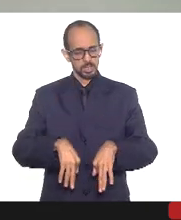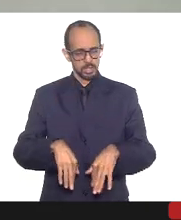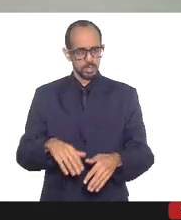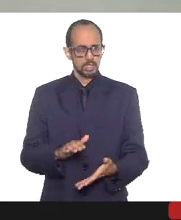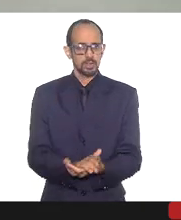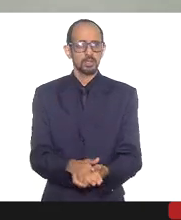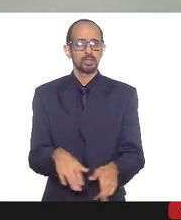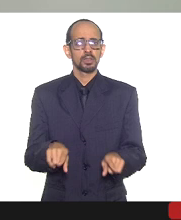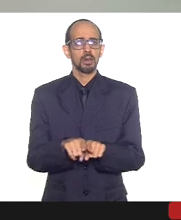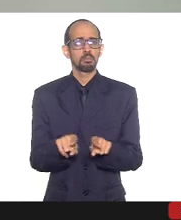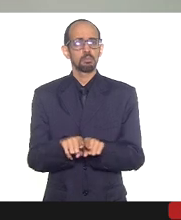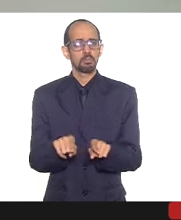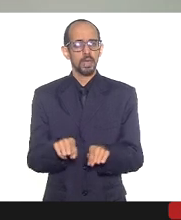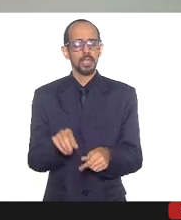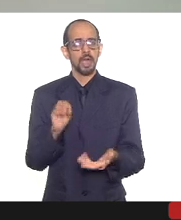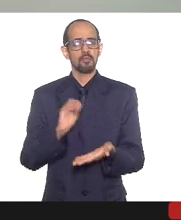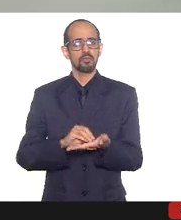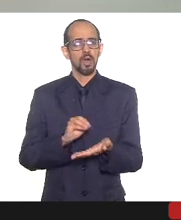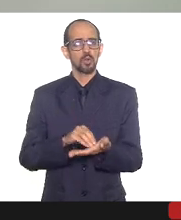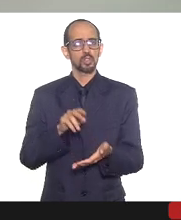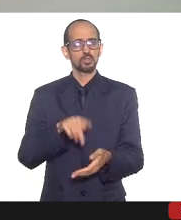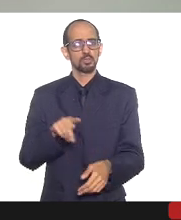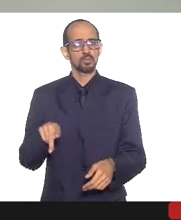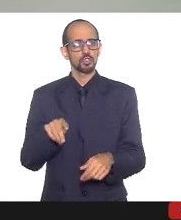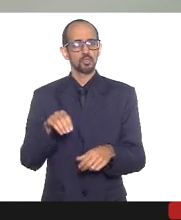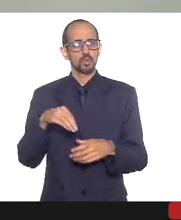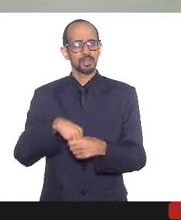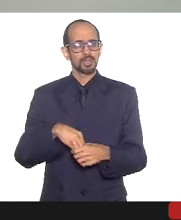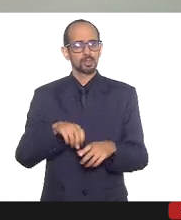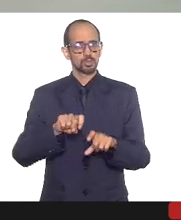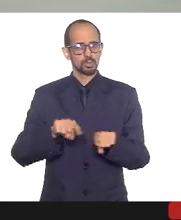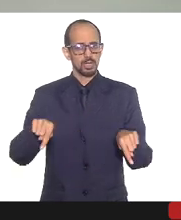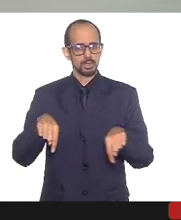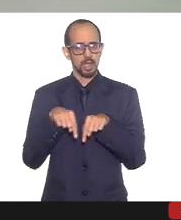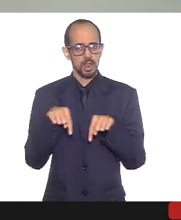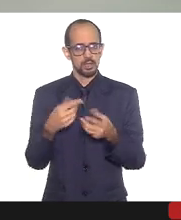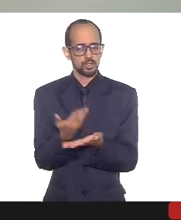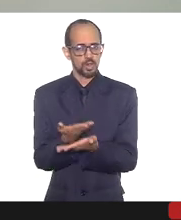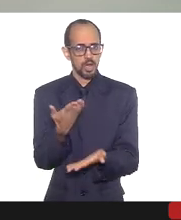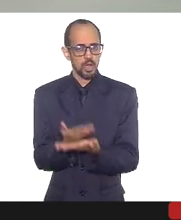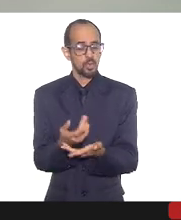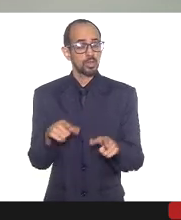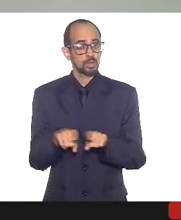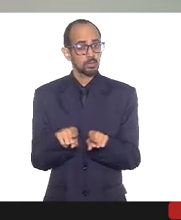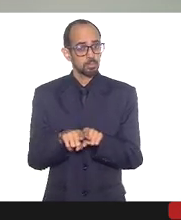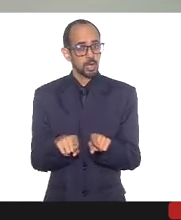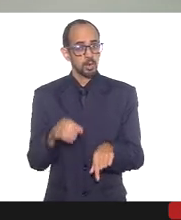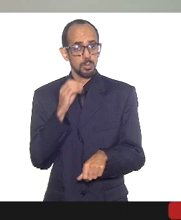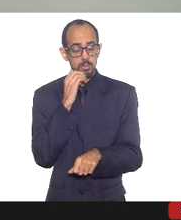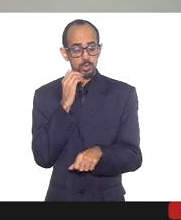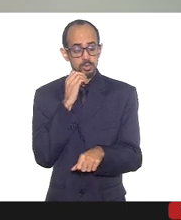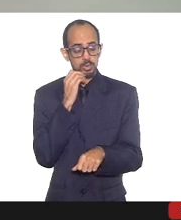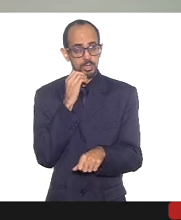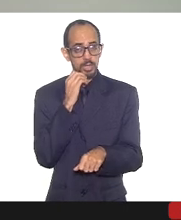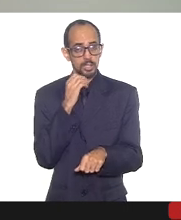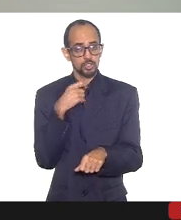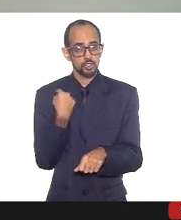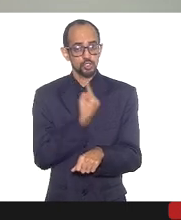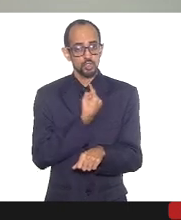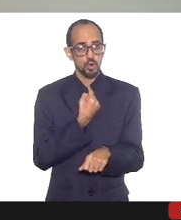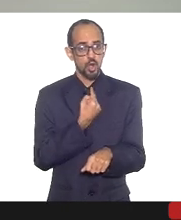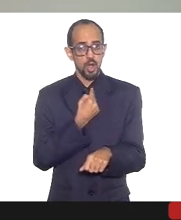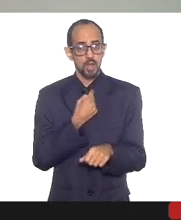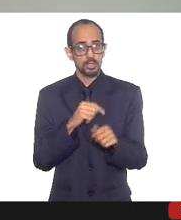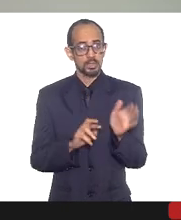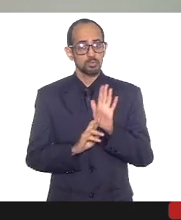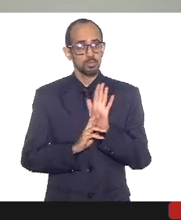carência nas salas de aulas e nós teremos oportunidade de poder ter mais voz, falar mais e